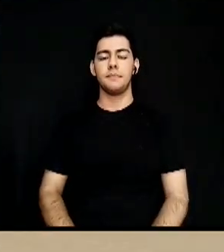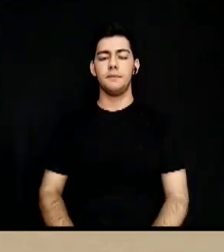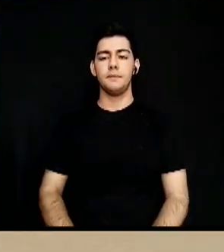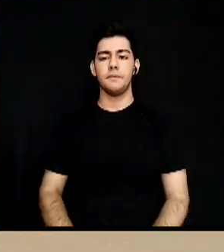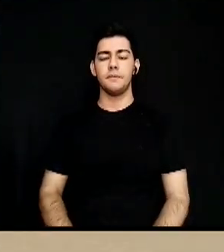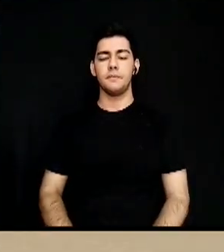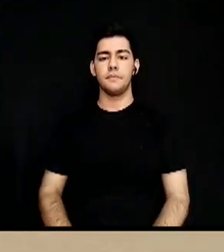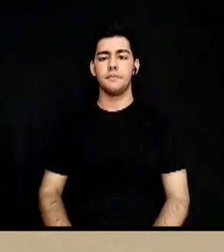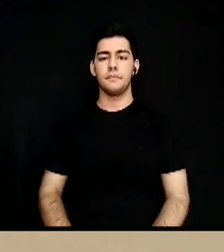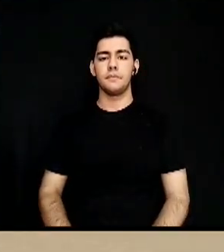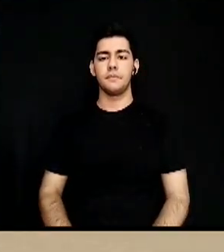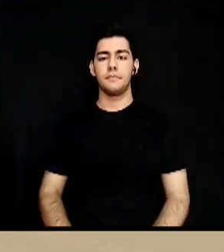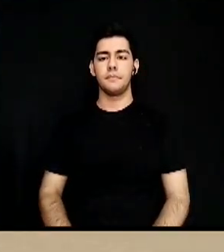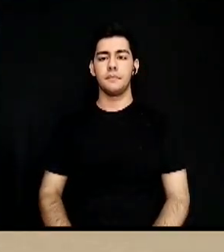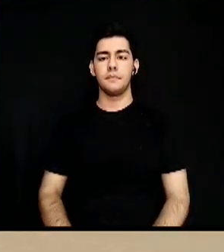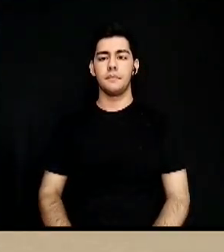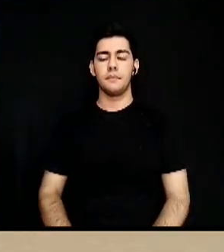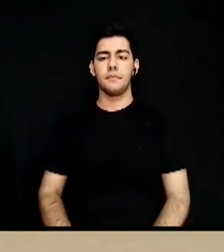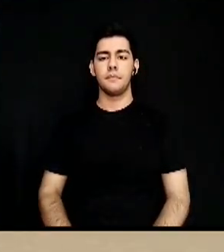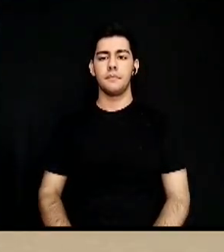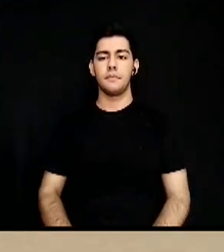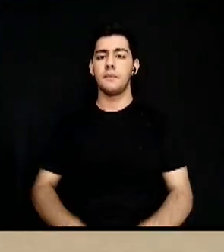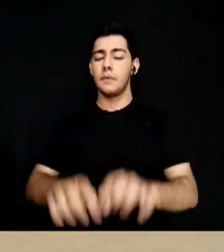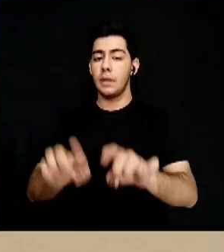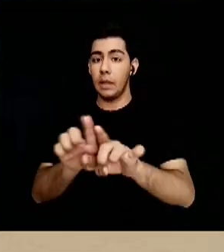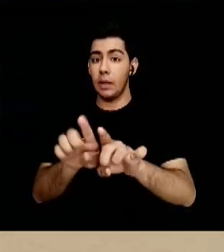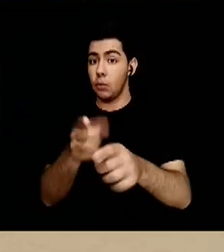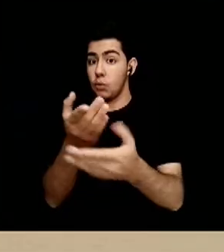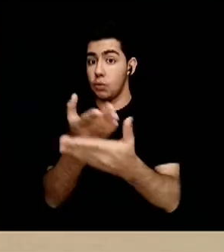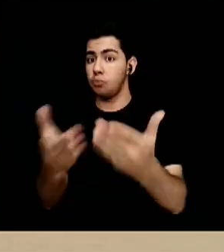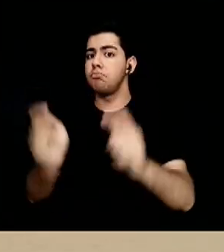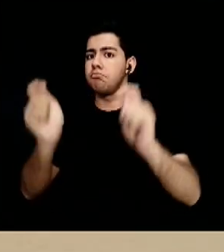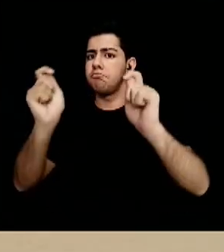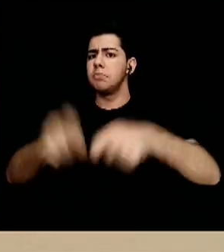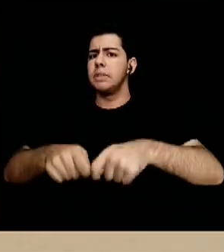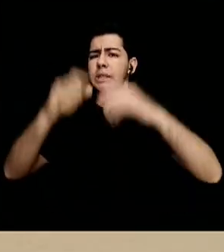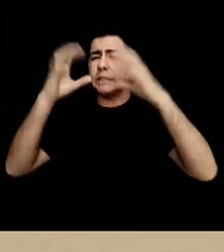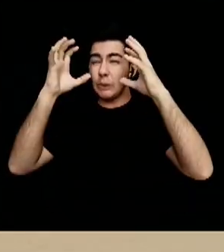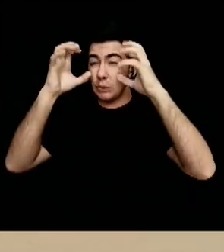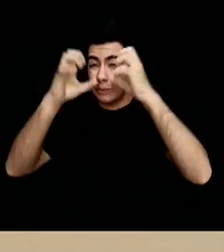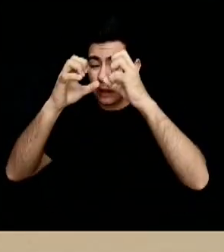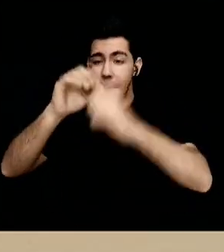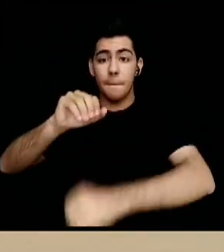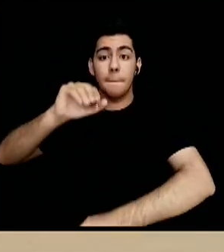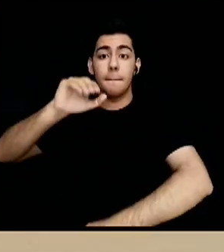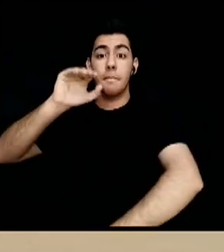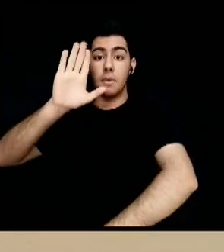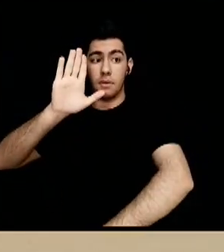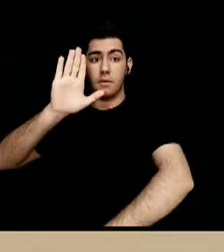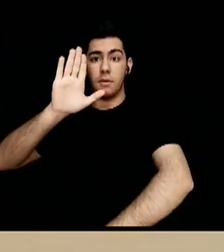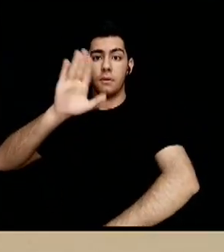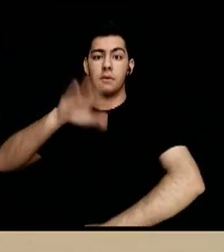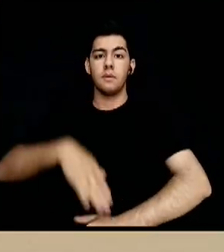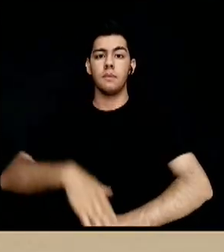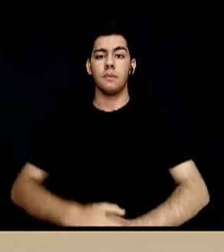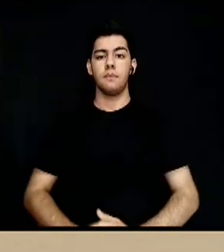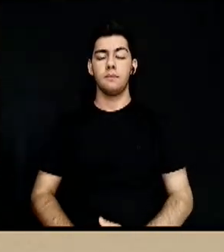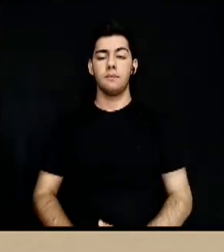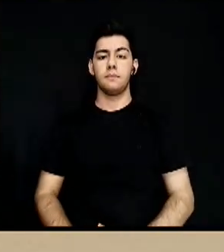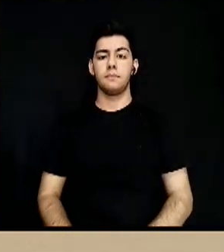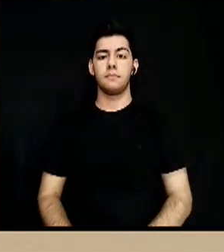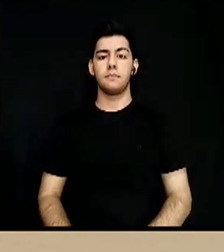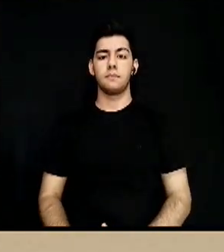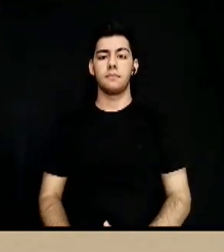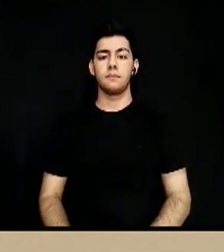Aqui você pode escurecer mais, se você quiser. Então, poderia bater, né, esse tom mais escuro também com a esponja